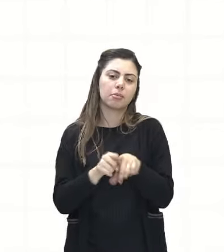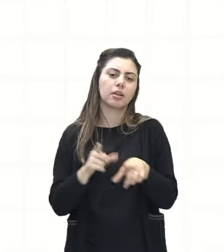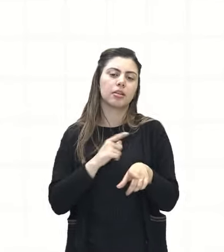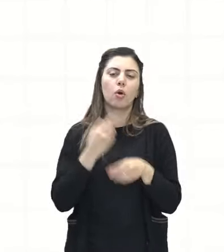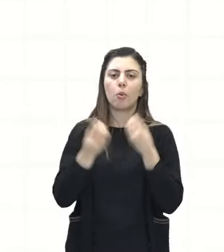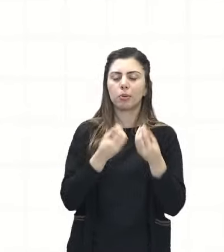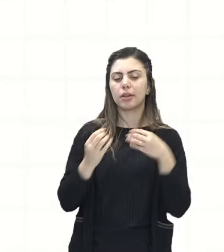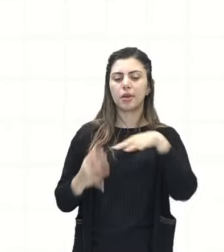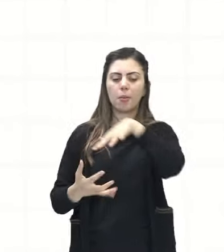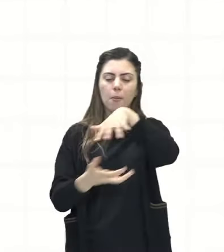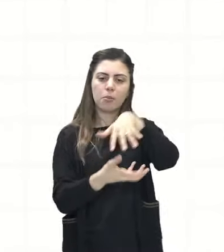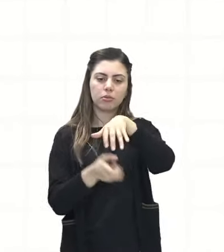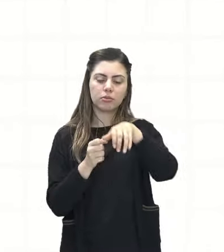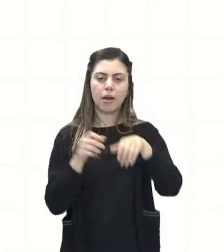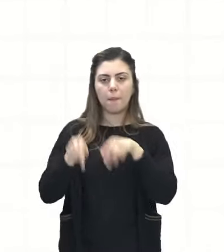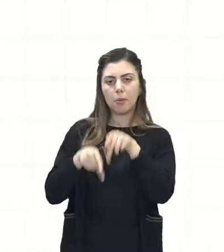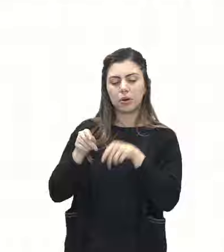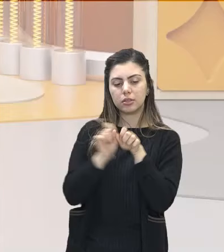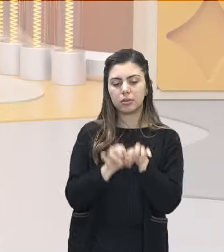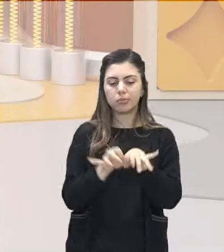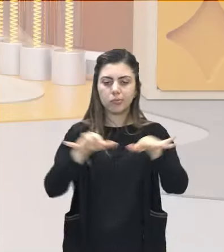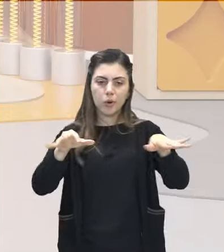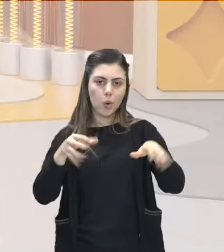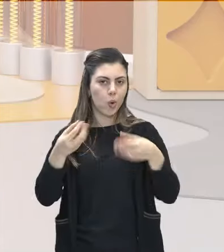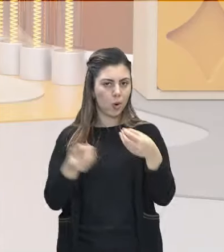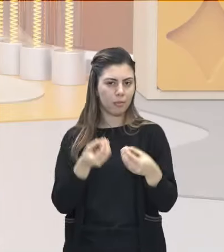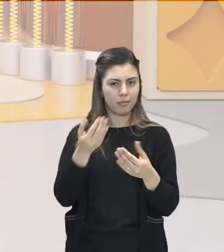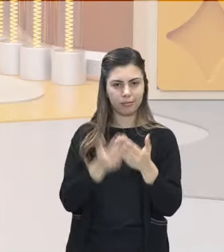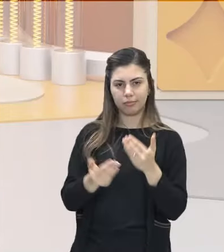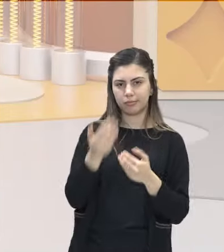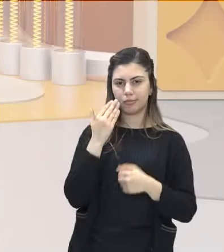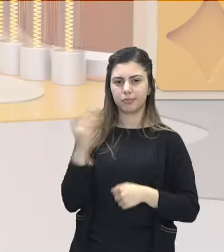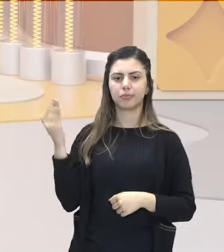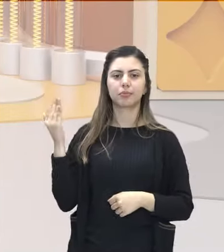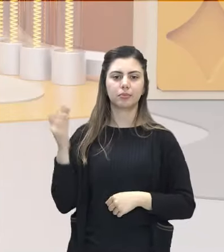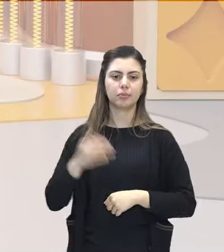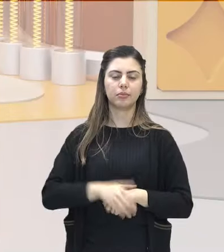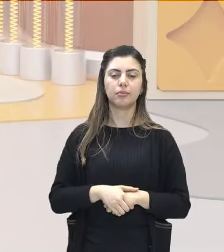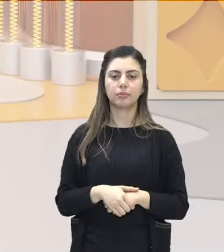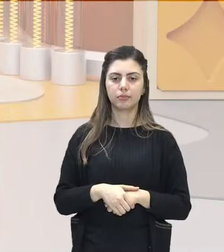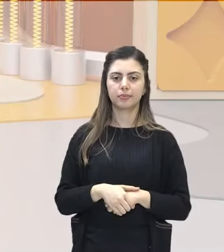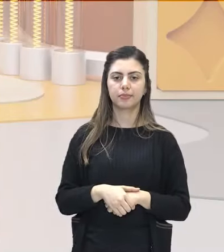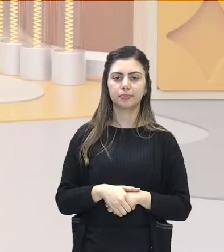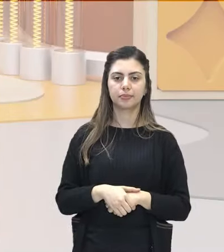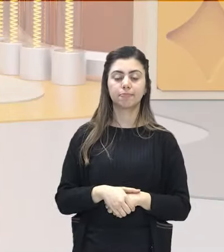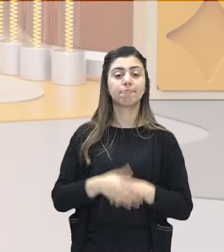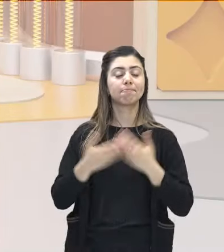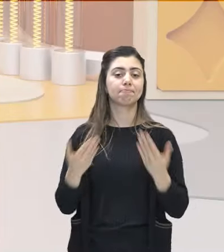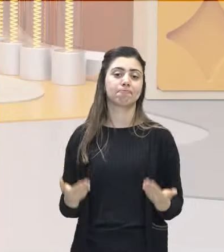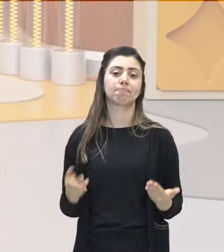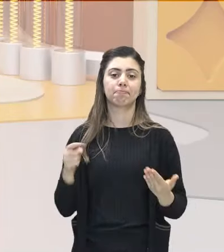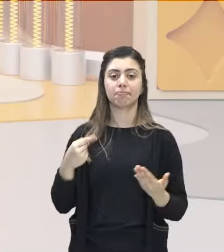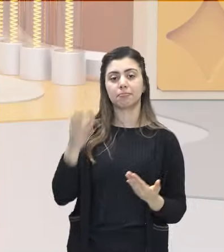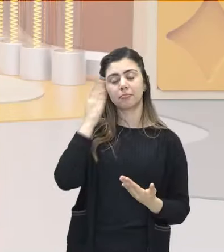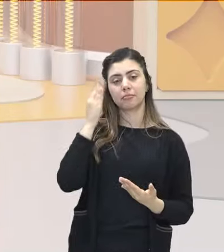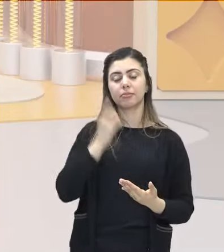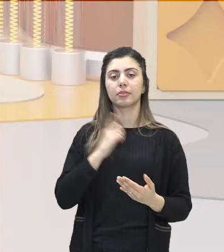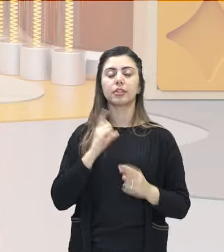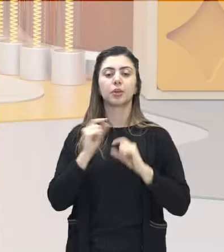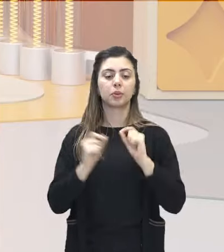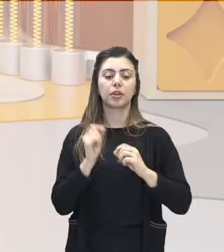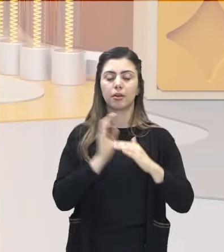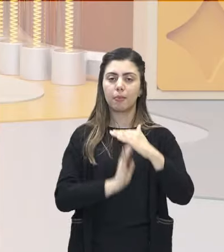distribuição da população mundial pelo planeta acompanhe comigo Olha a as correntes migratórias os